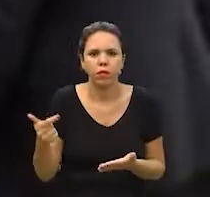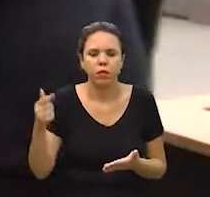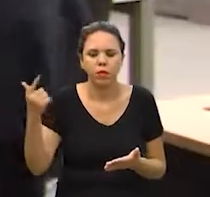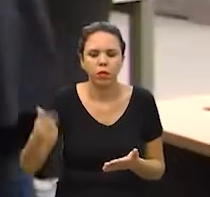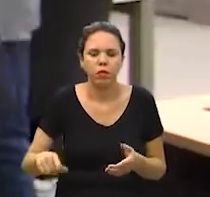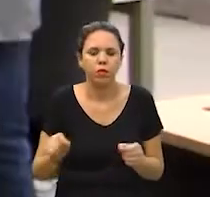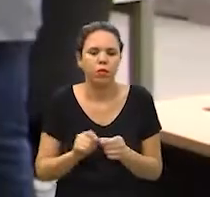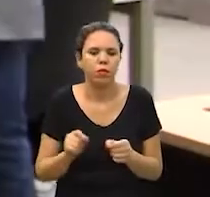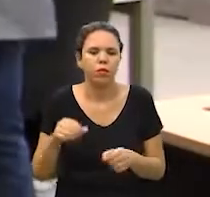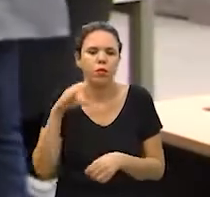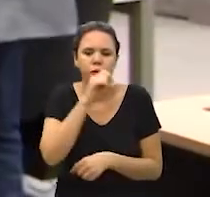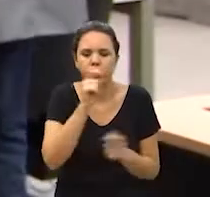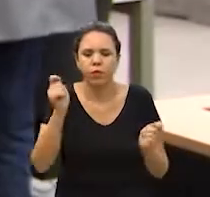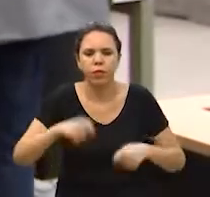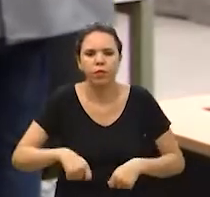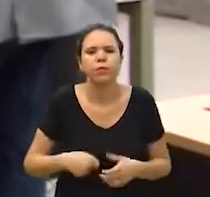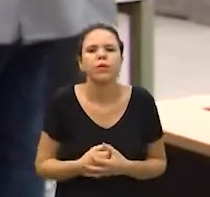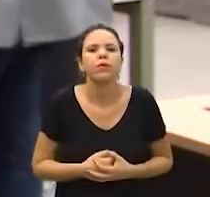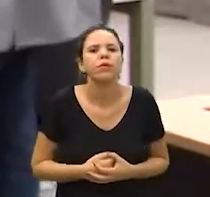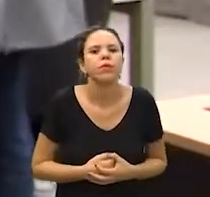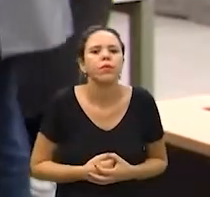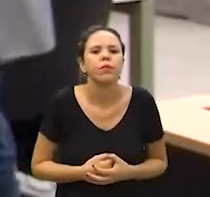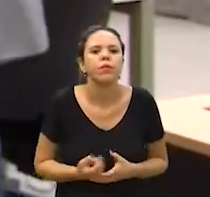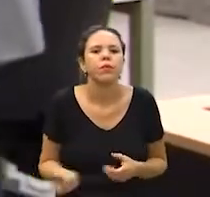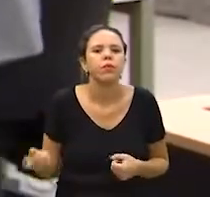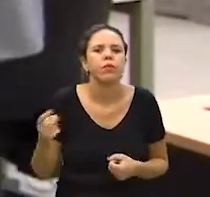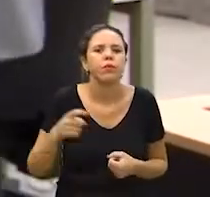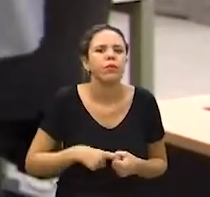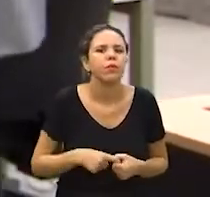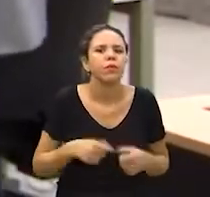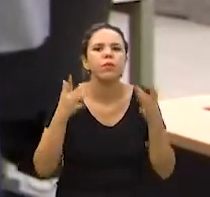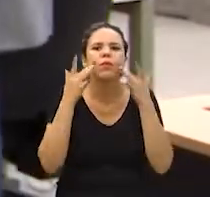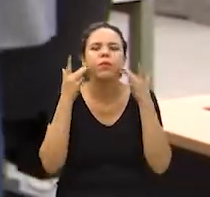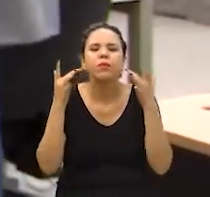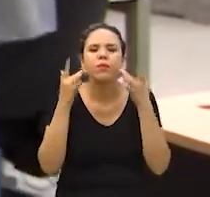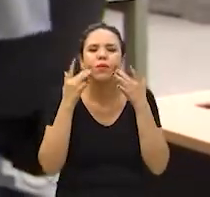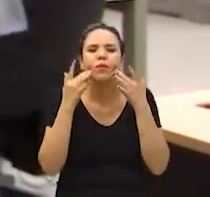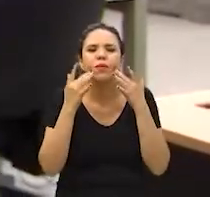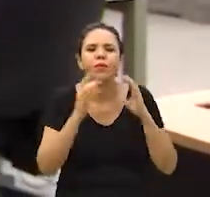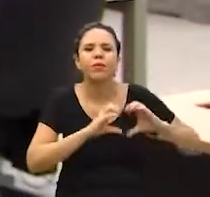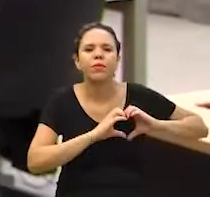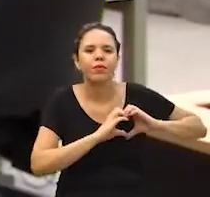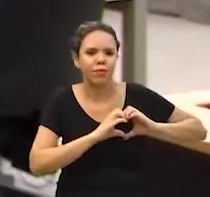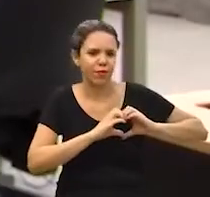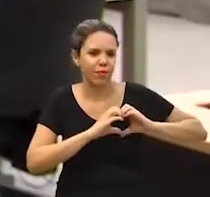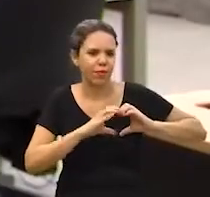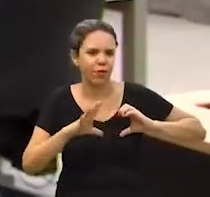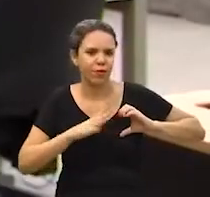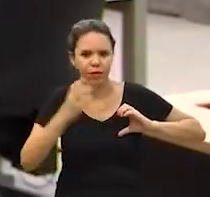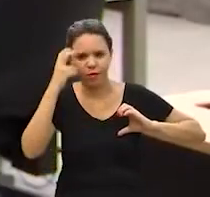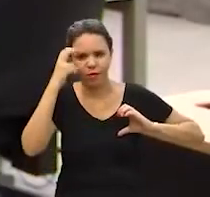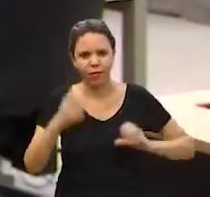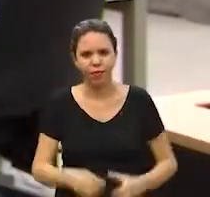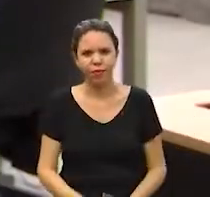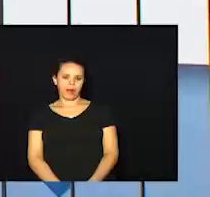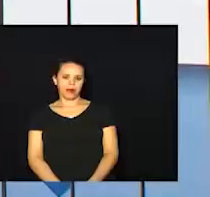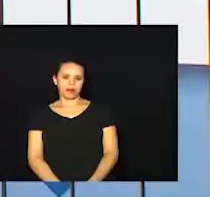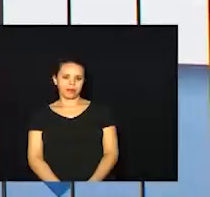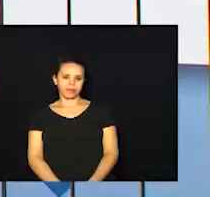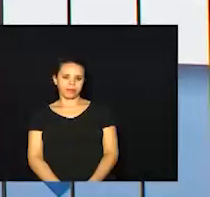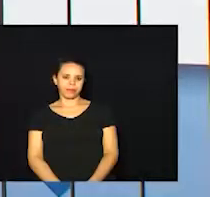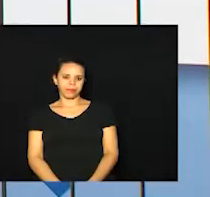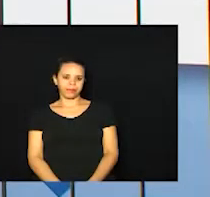a segunda e, o mais rápido possível, retomar esse teatro que é o coração cultural da nossa